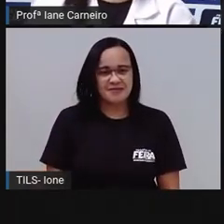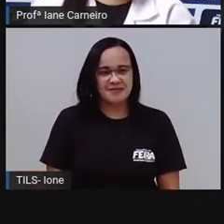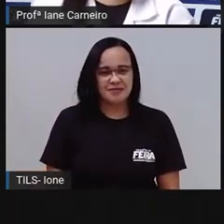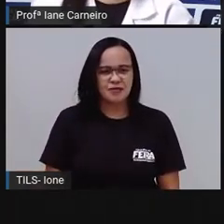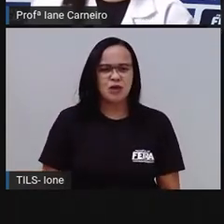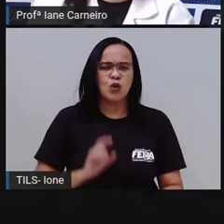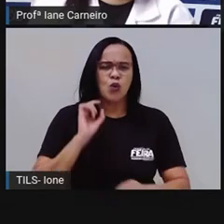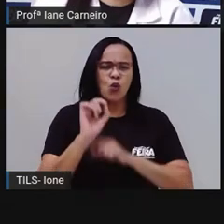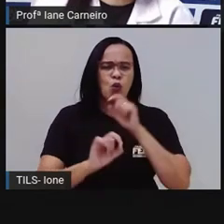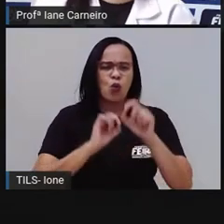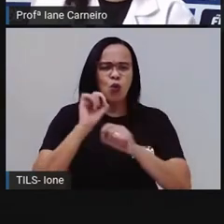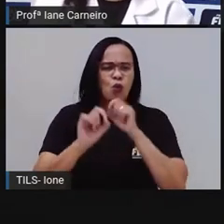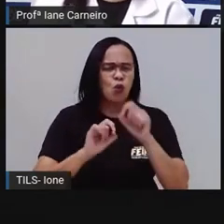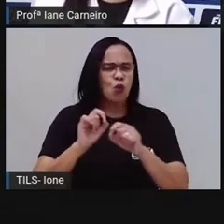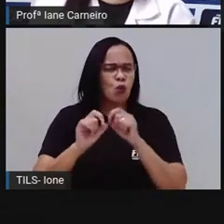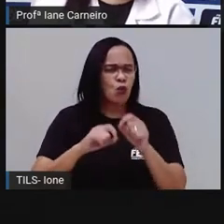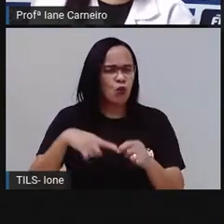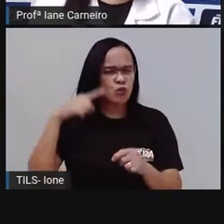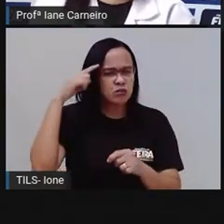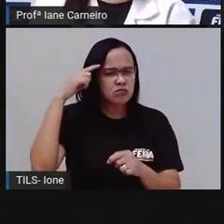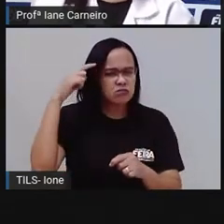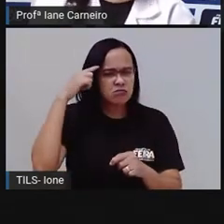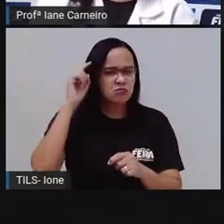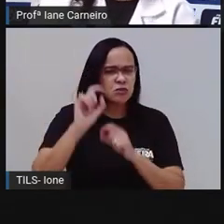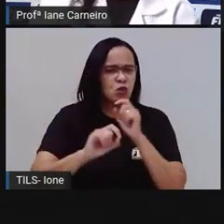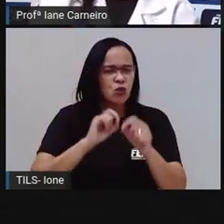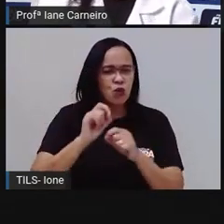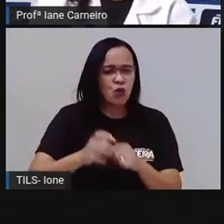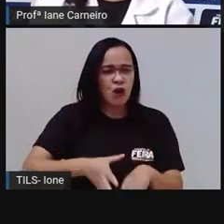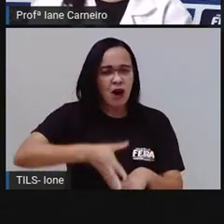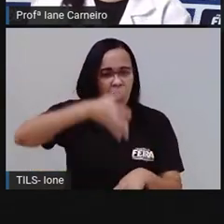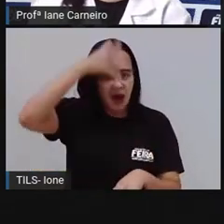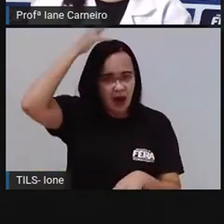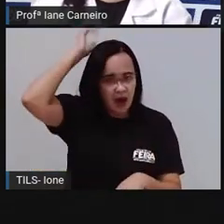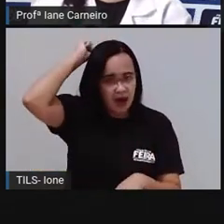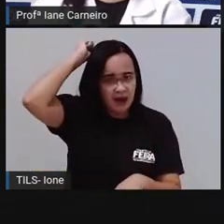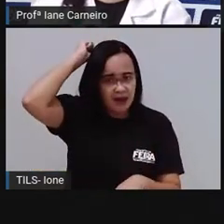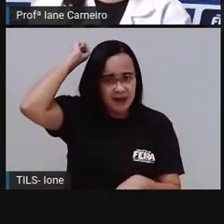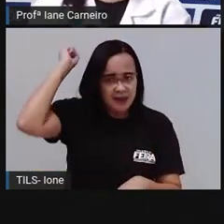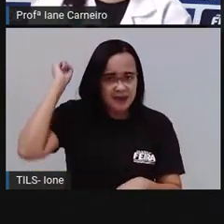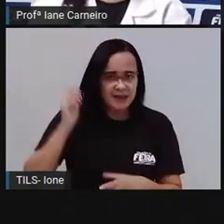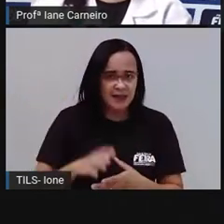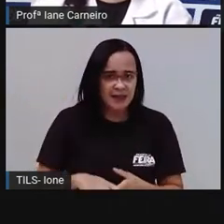O que é? Adivinha? A galinha sem linha.